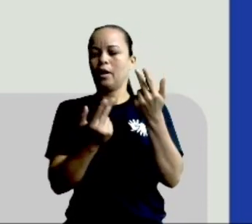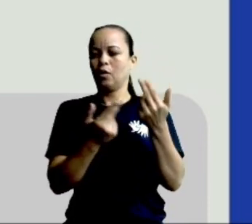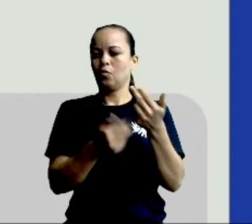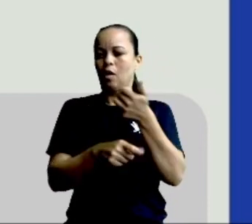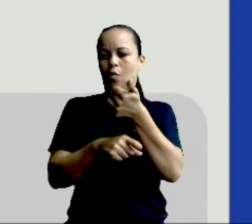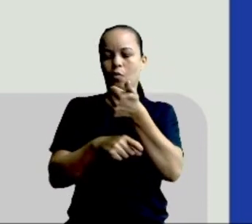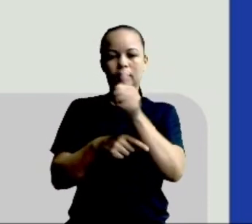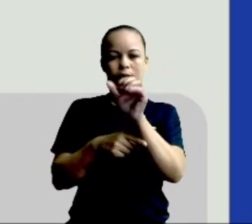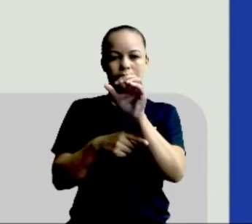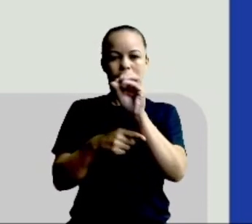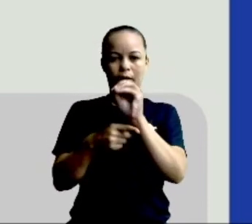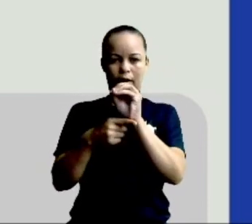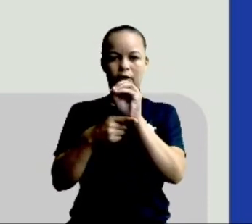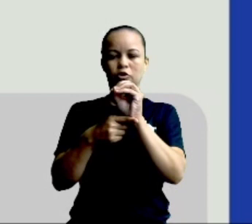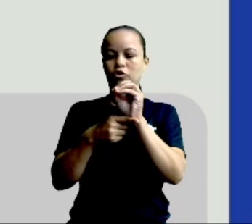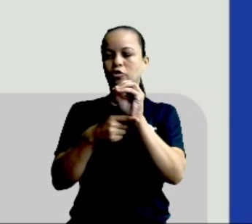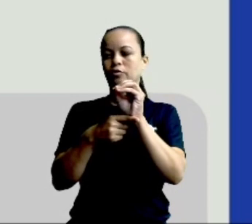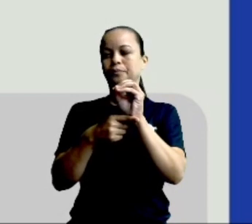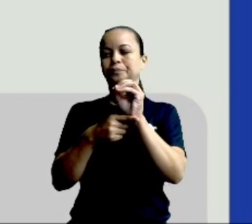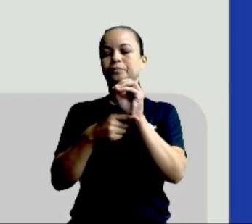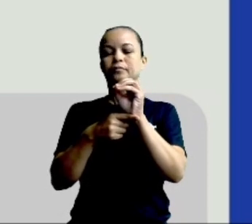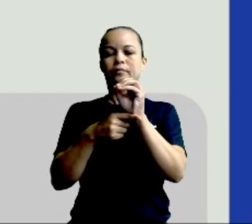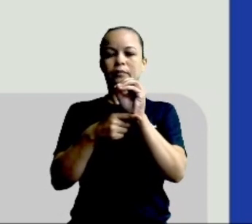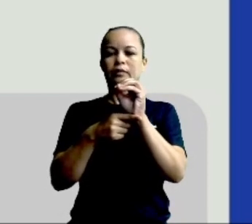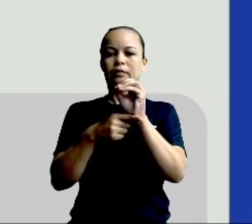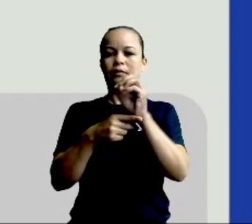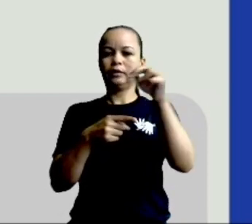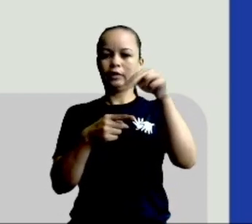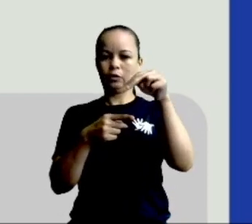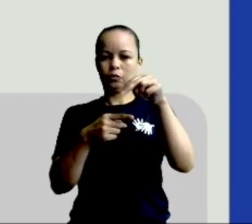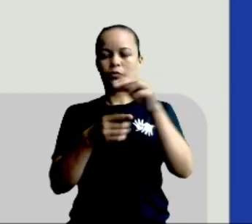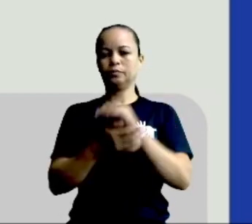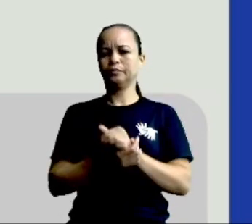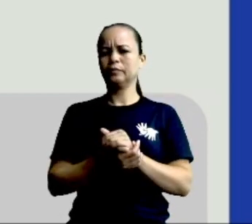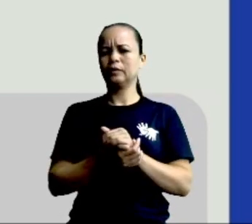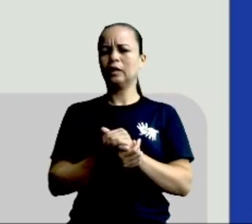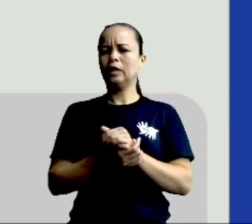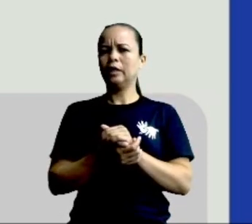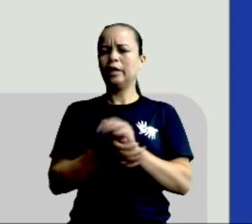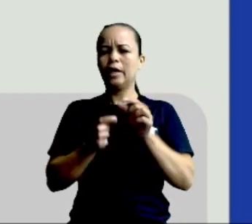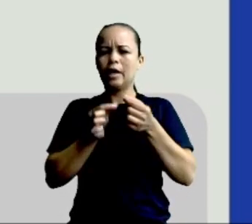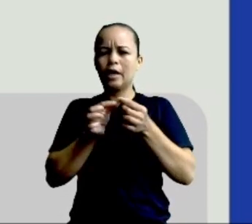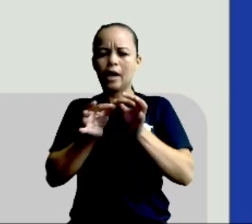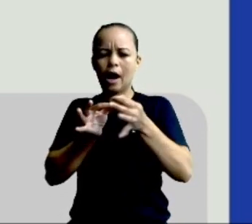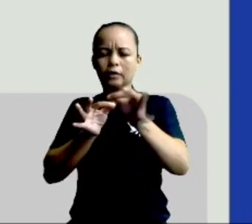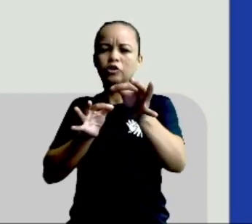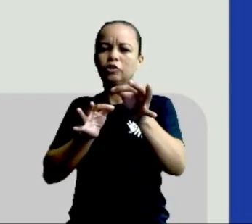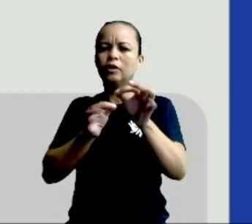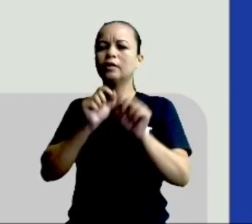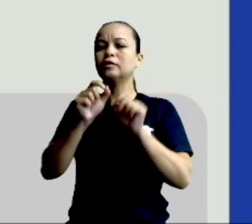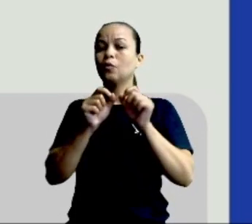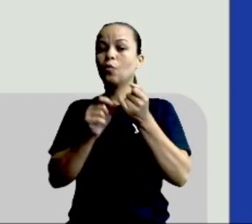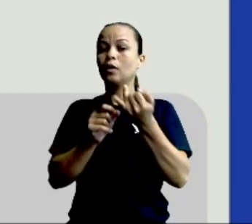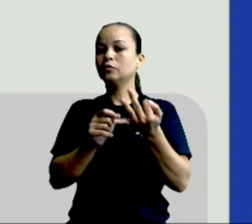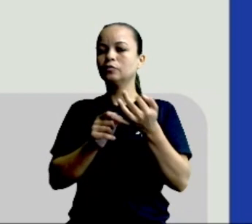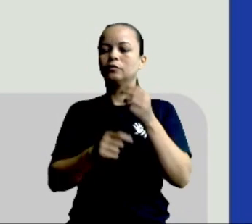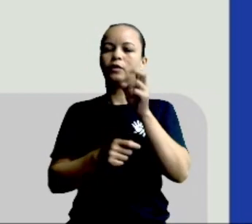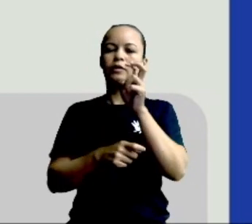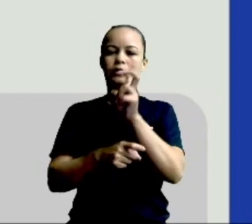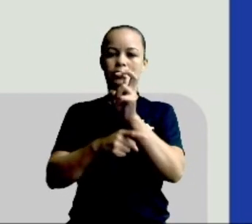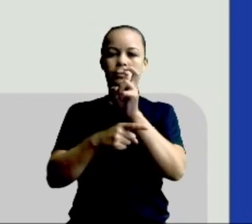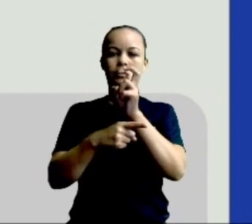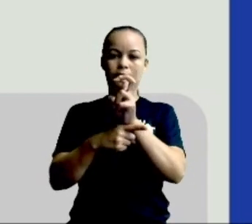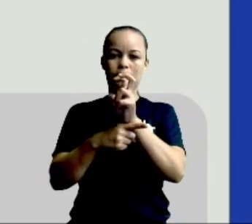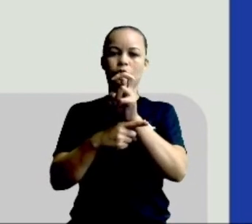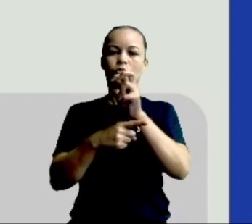10 newton. Quanto equivale a distância? 5 metros. E o tempo?